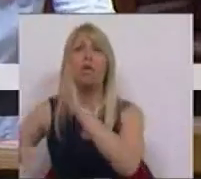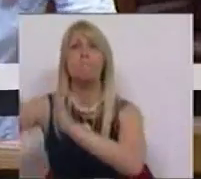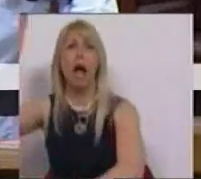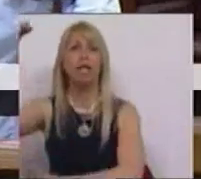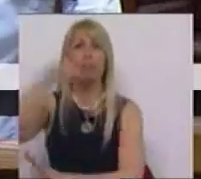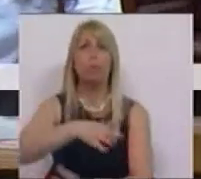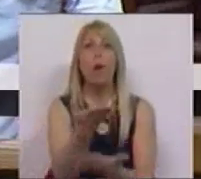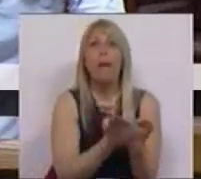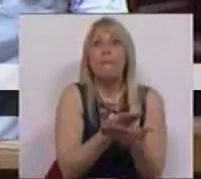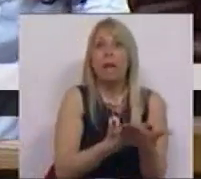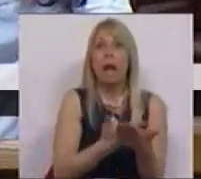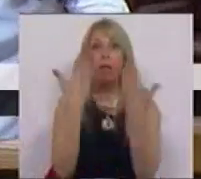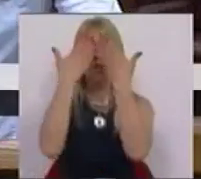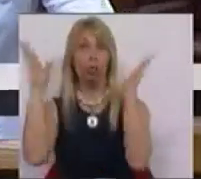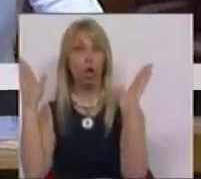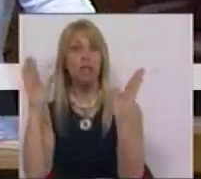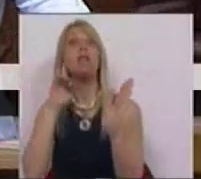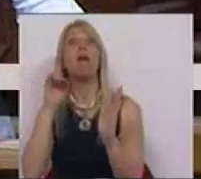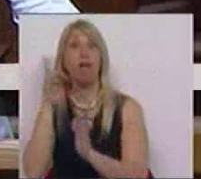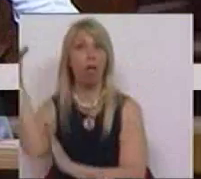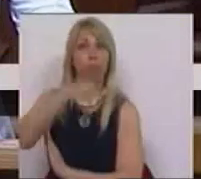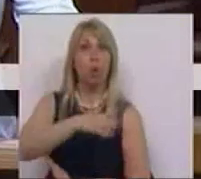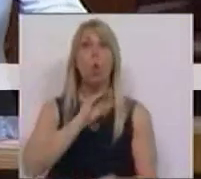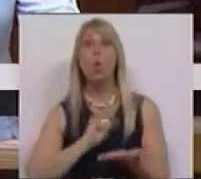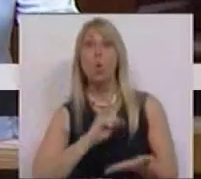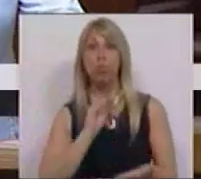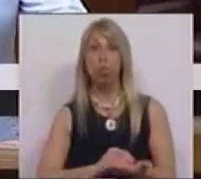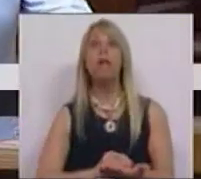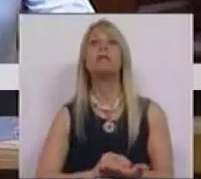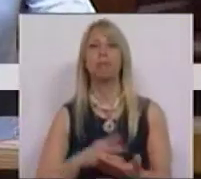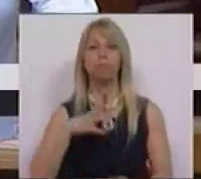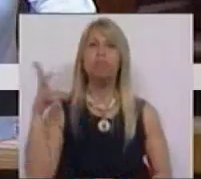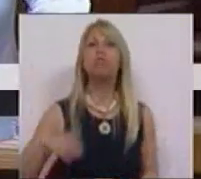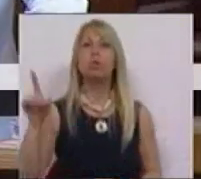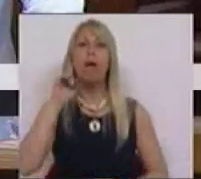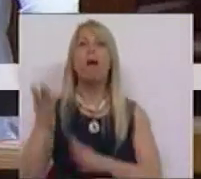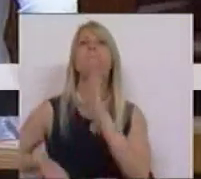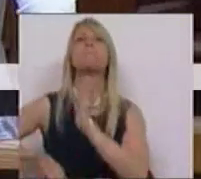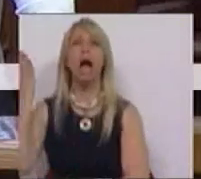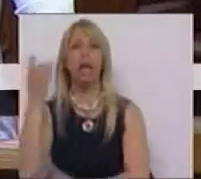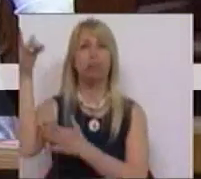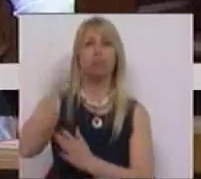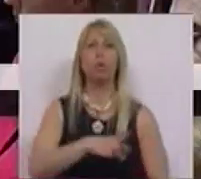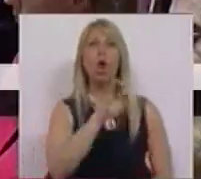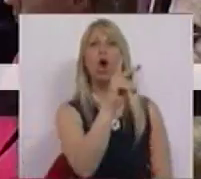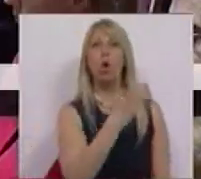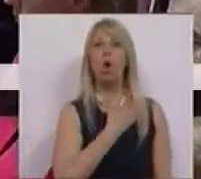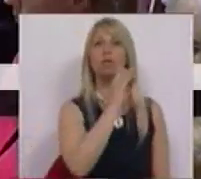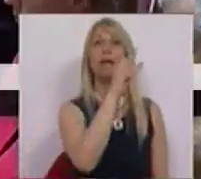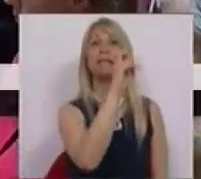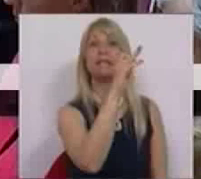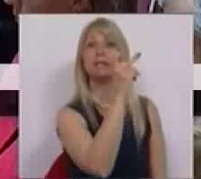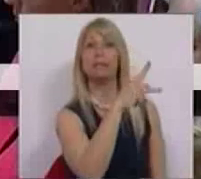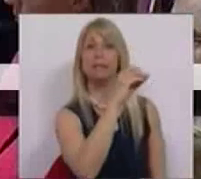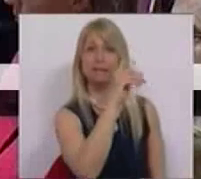mercados. A democracia vale contra o empobrecimento e Portugal vale mais do que a Goldman Sachs. Senhoras e